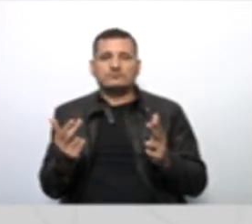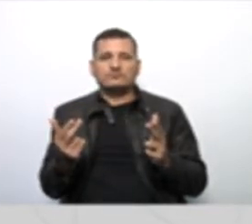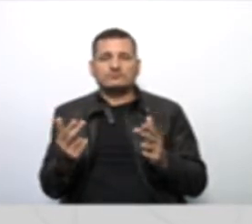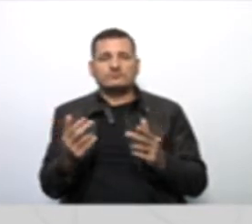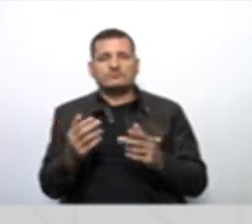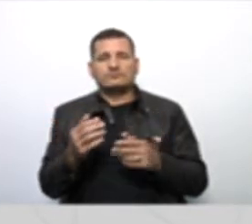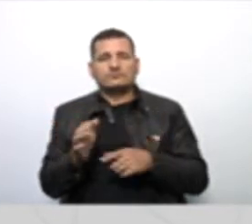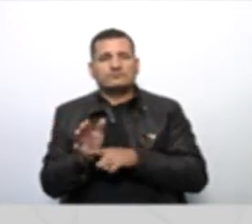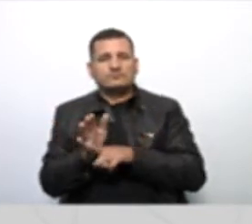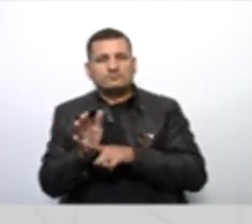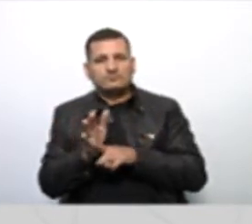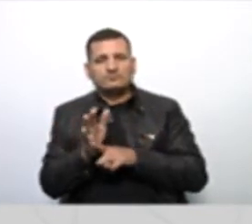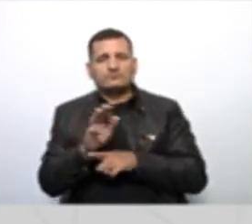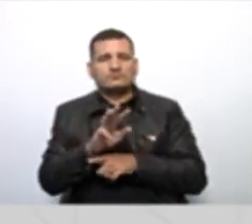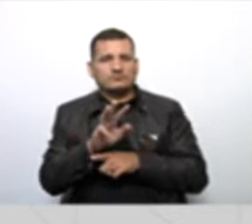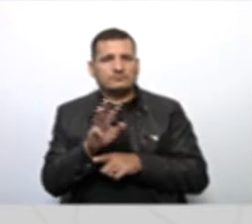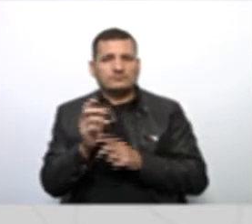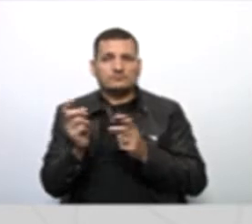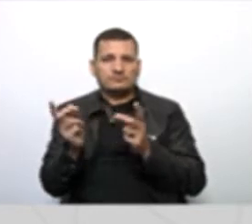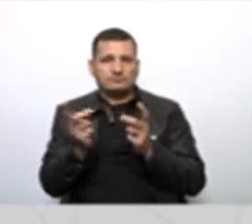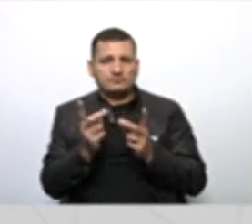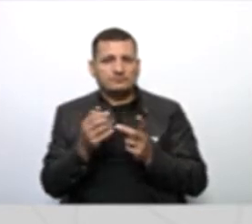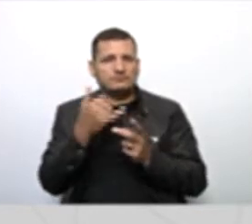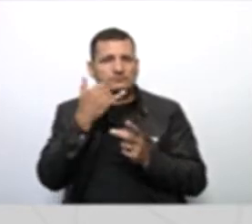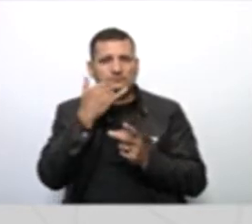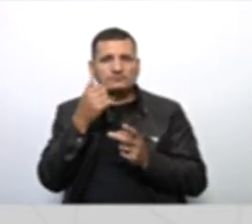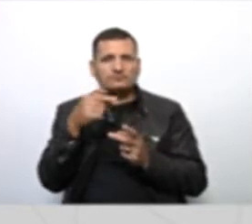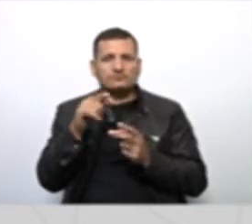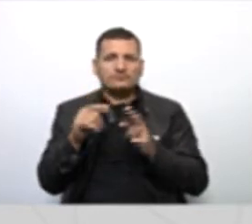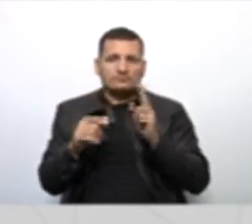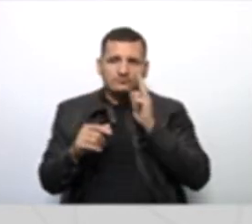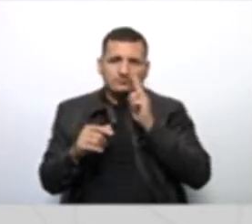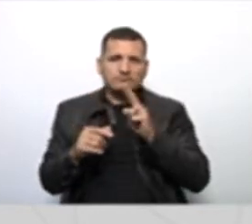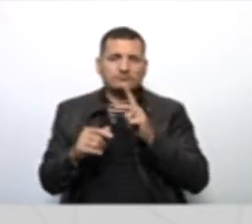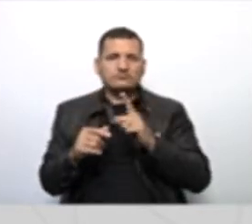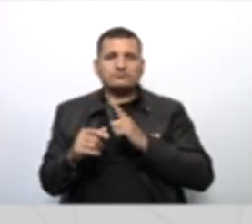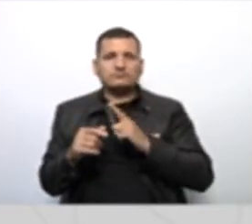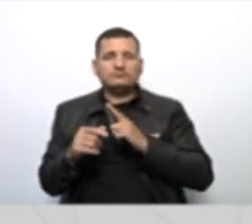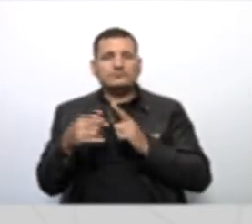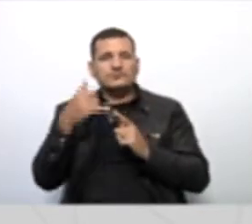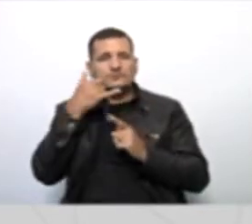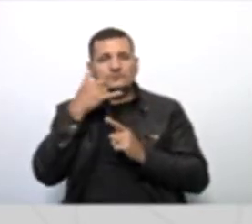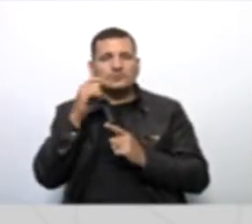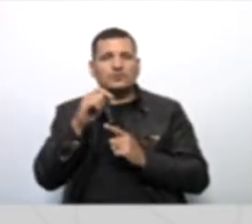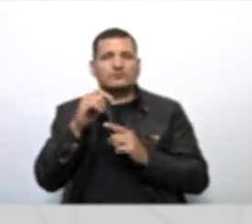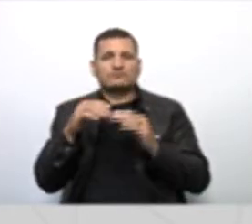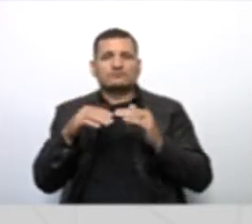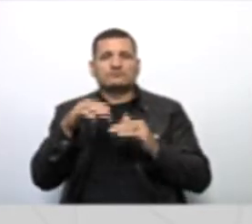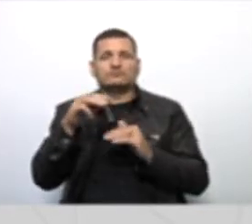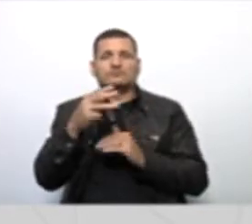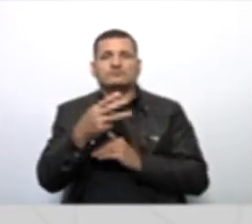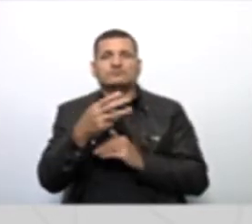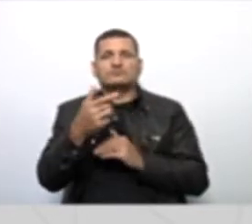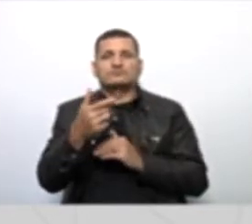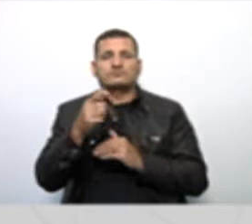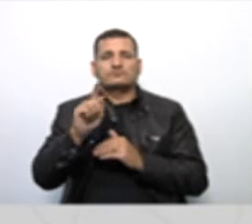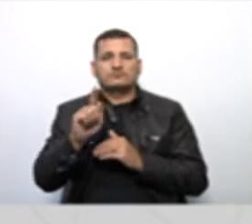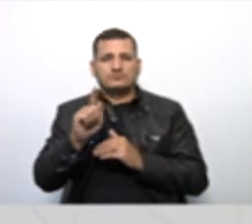pesquisa aí no sites de vendas de celulares, vocês vão observar que já tem celular acima de 32 GB sendo vendido, né,